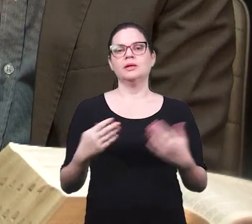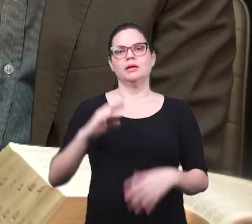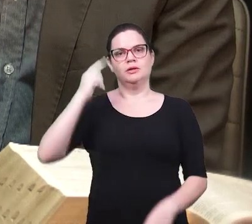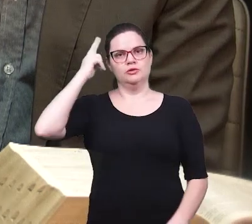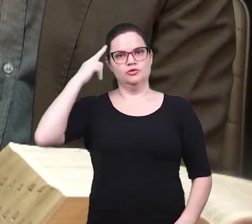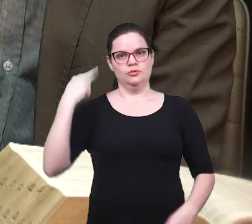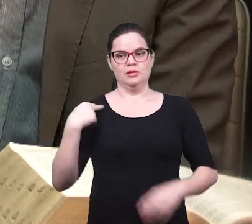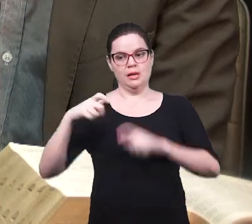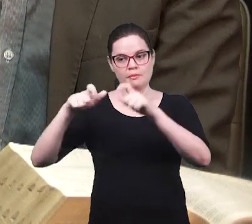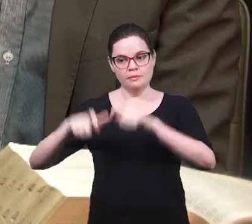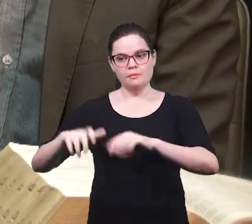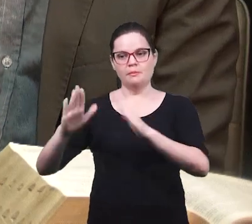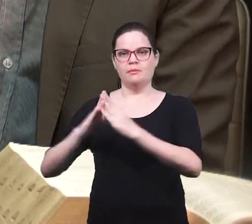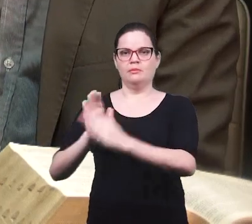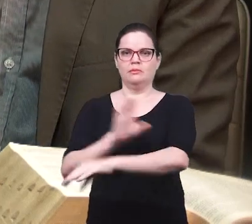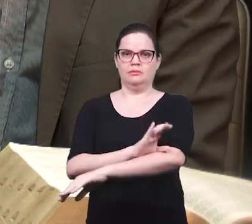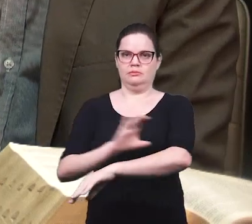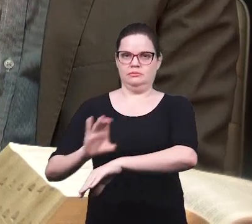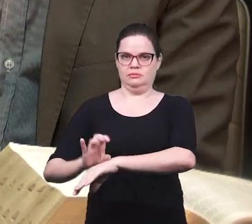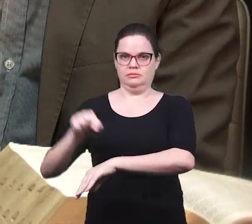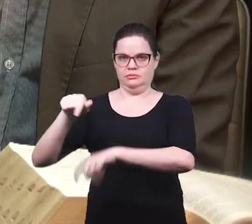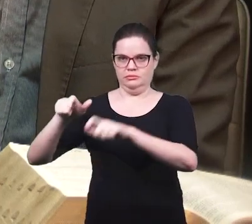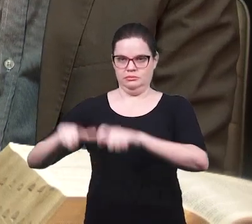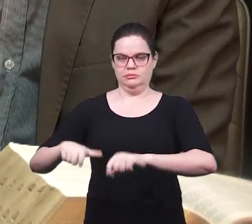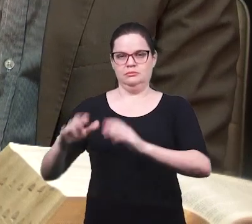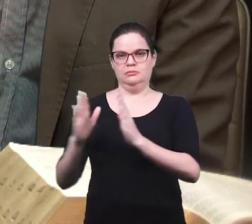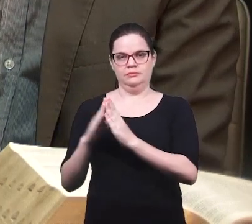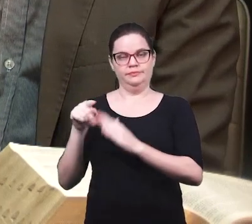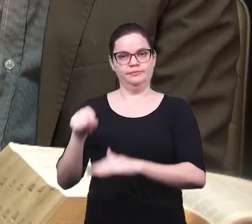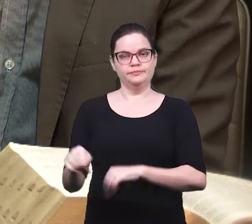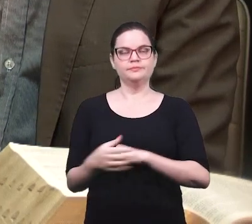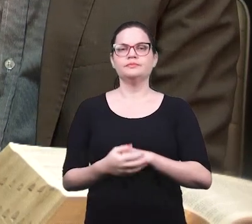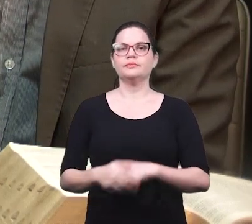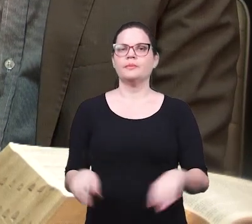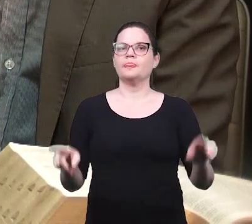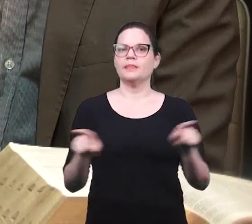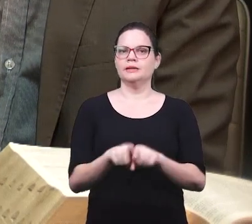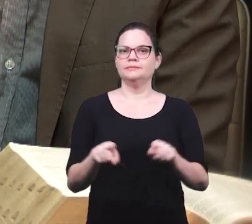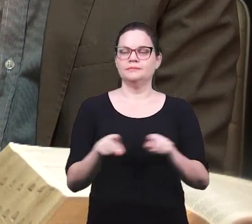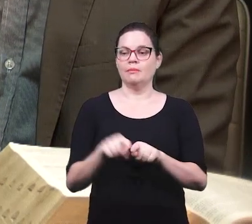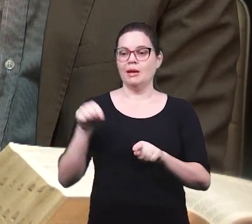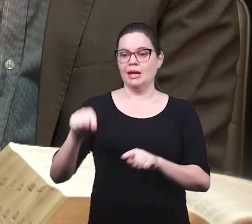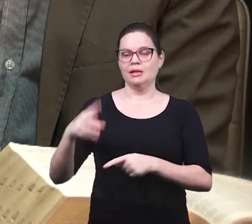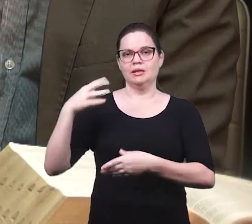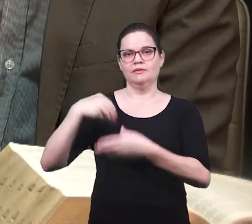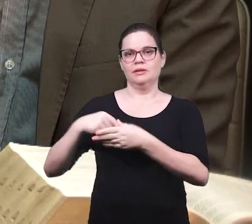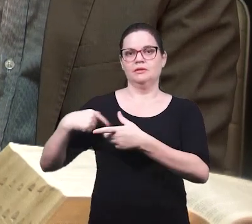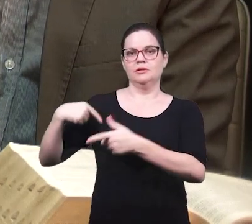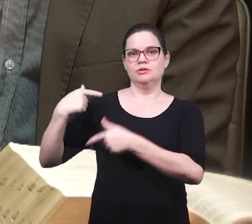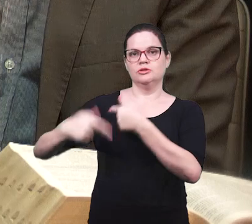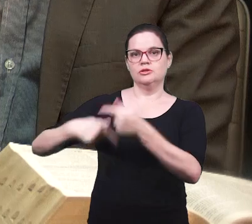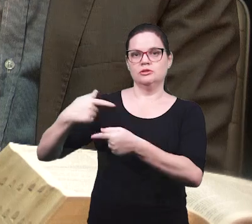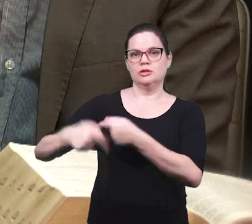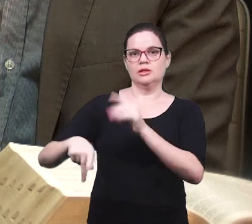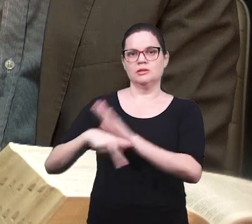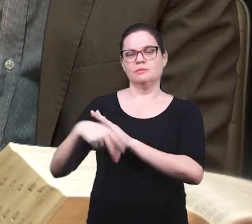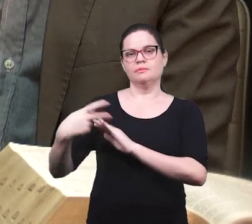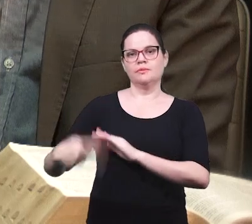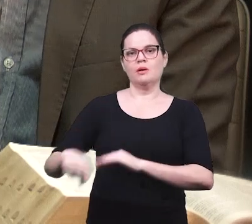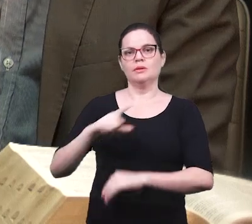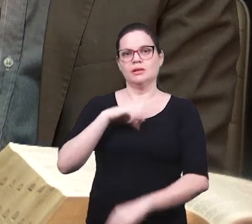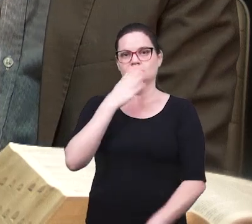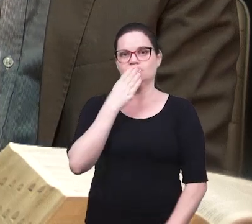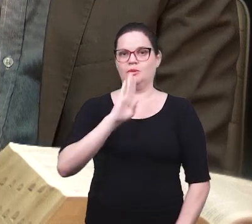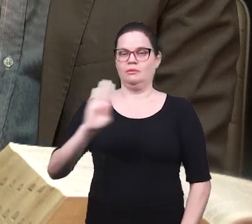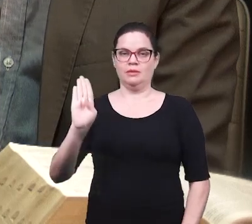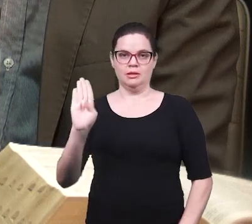José ele morava em Canaã e fez parte, como a própria palavra nos relata, nos menciona, né, de uma geração